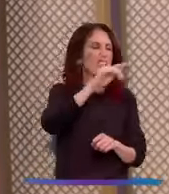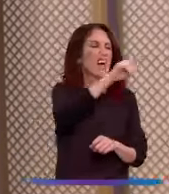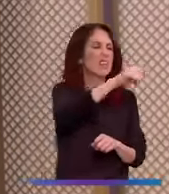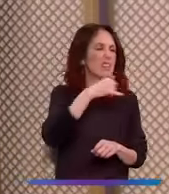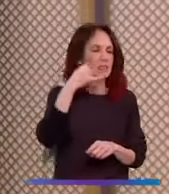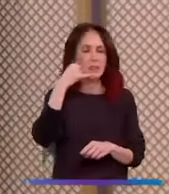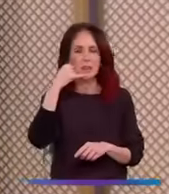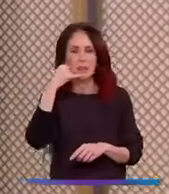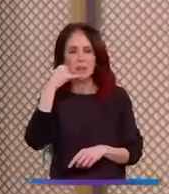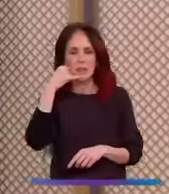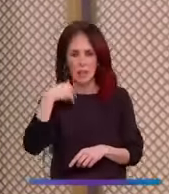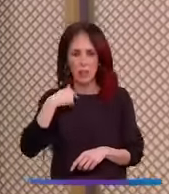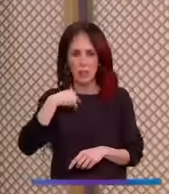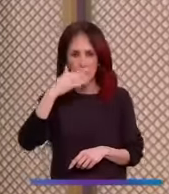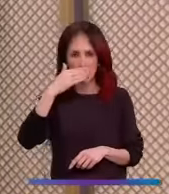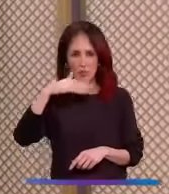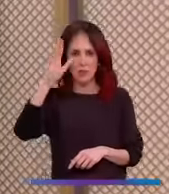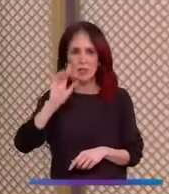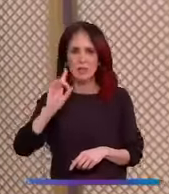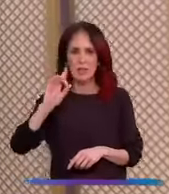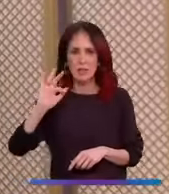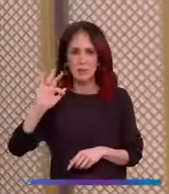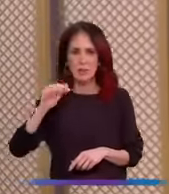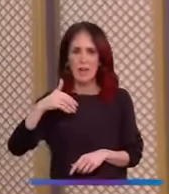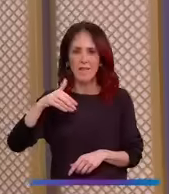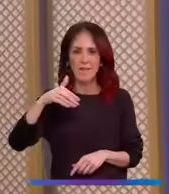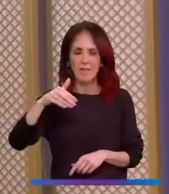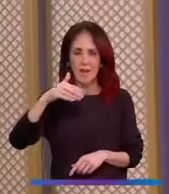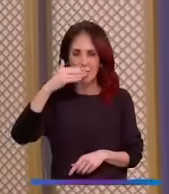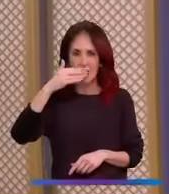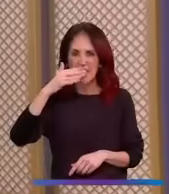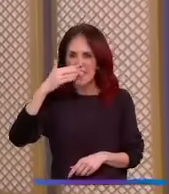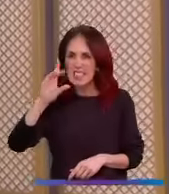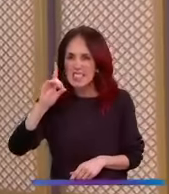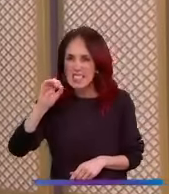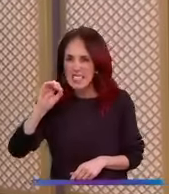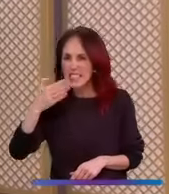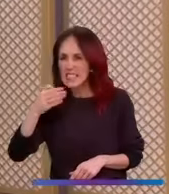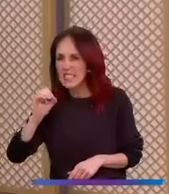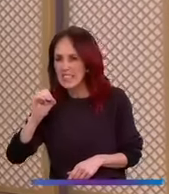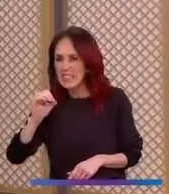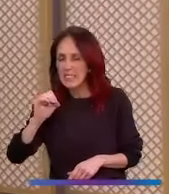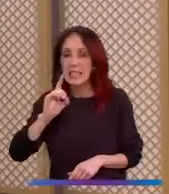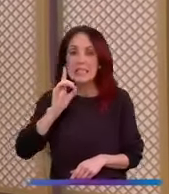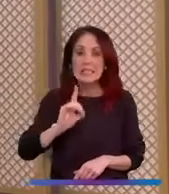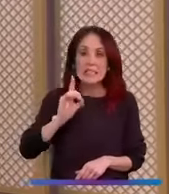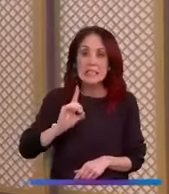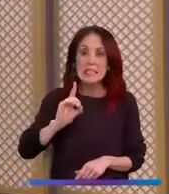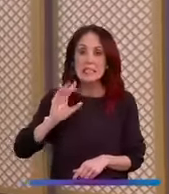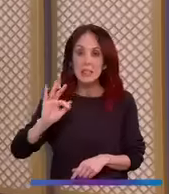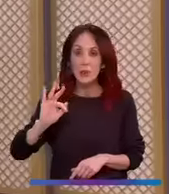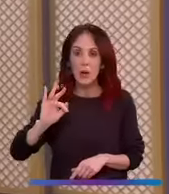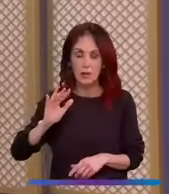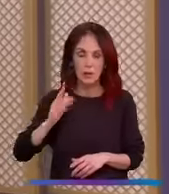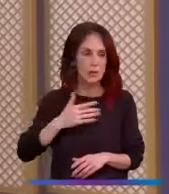Eu tenho 64. Vou fazer 64 em abril. 60 ou 70? 60, 60. Ah,